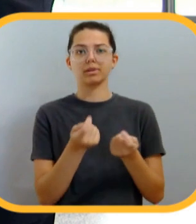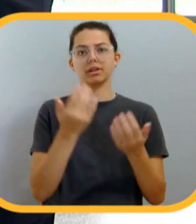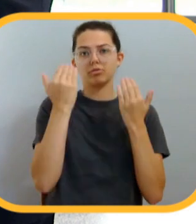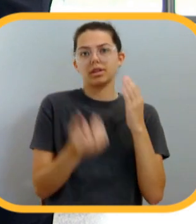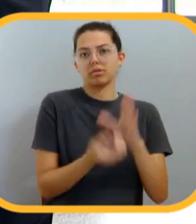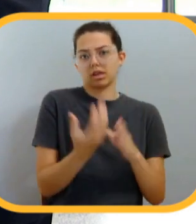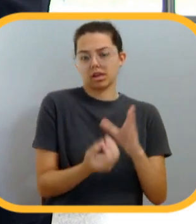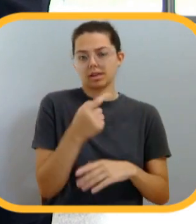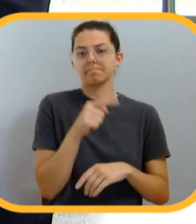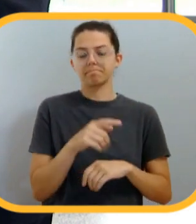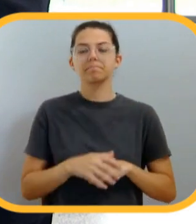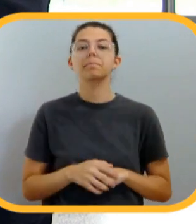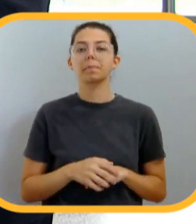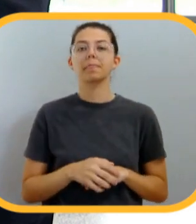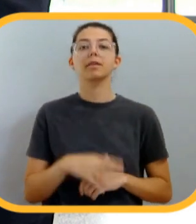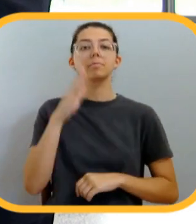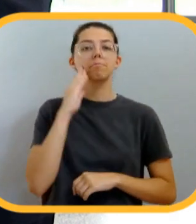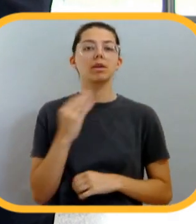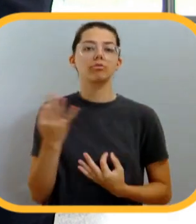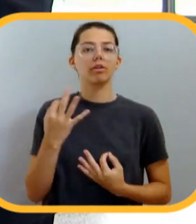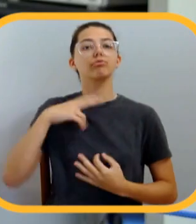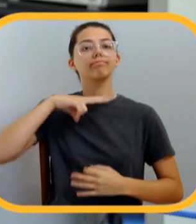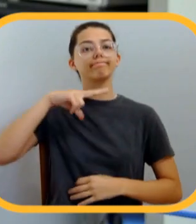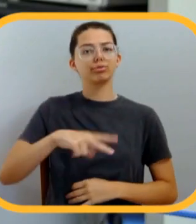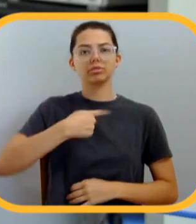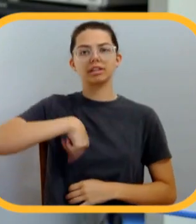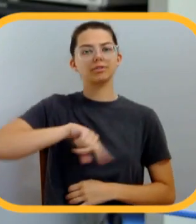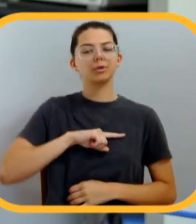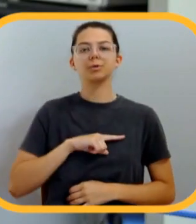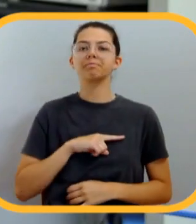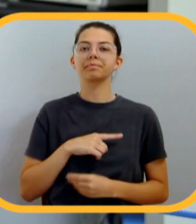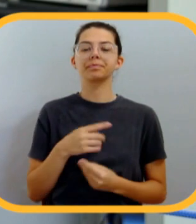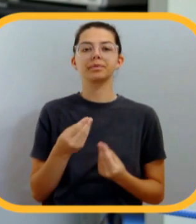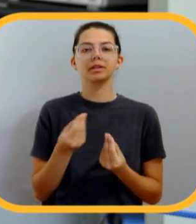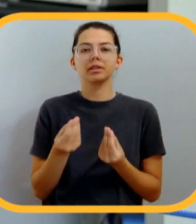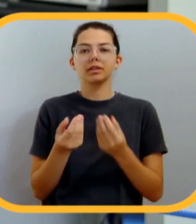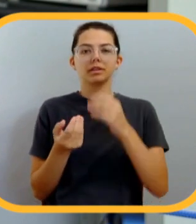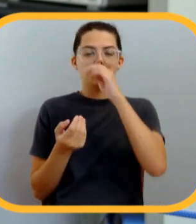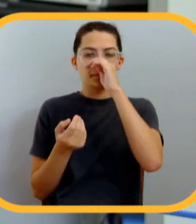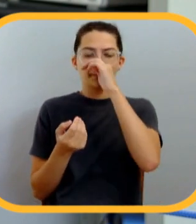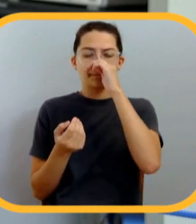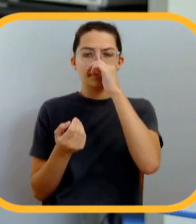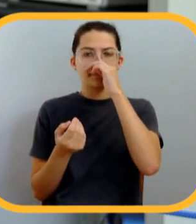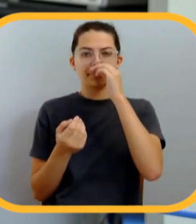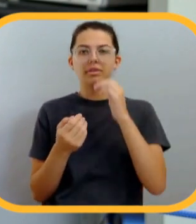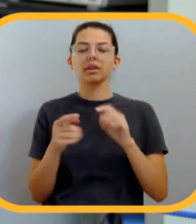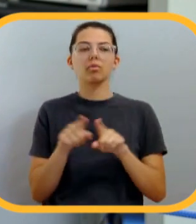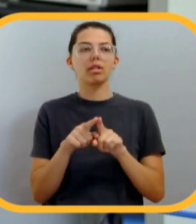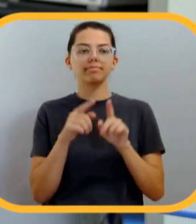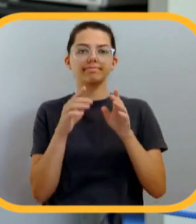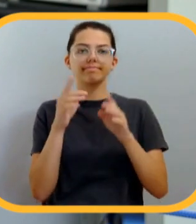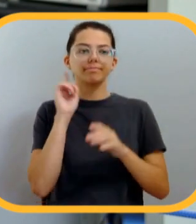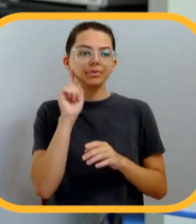e produzem informação. Eu, de facto, acho que em Portugal nós não damos a atenção devida